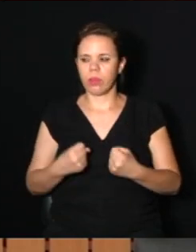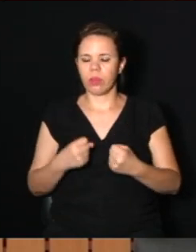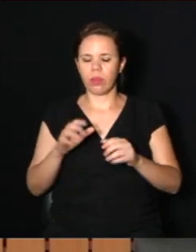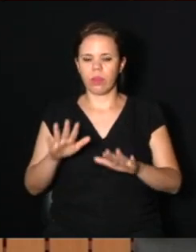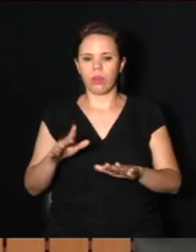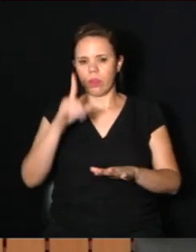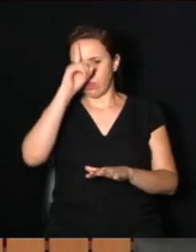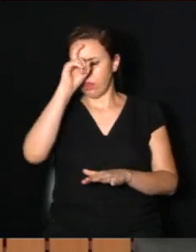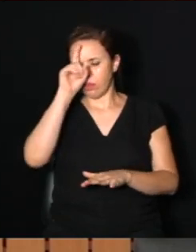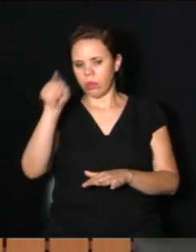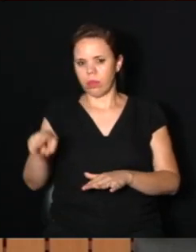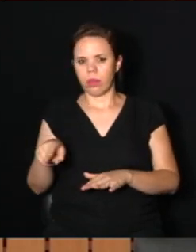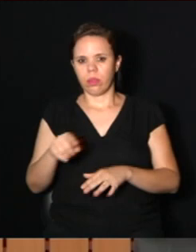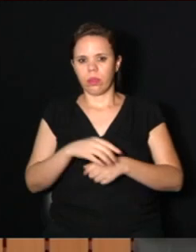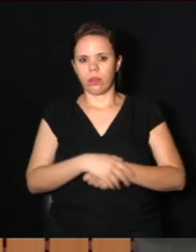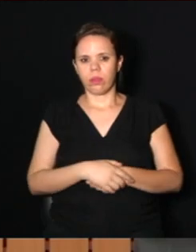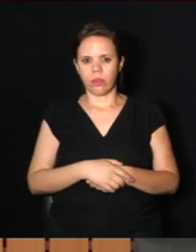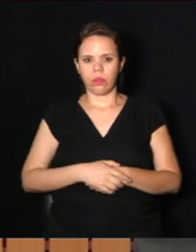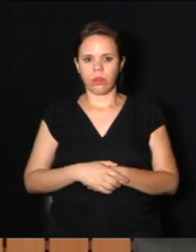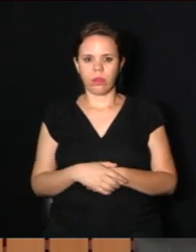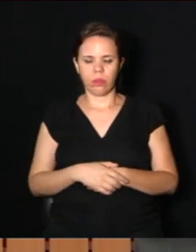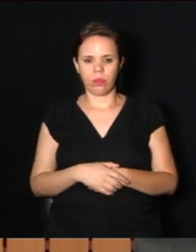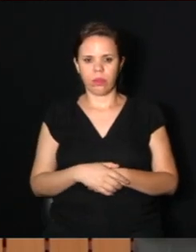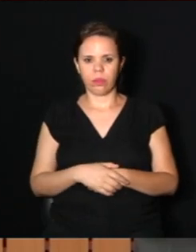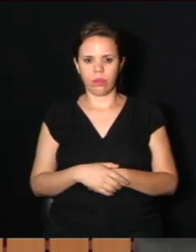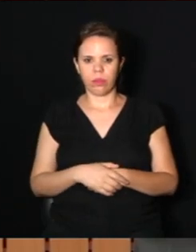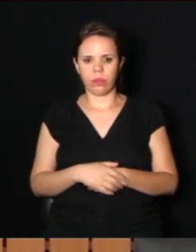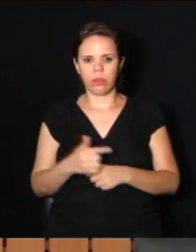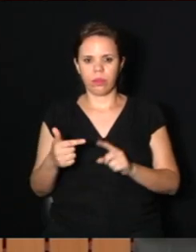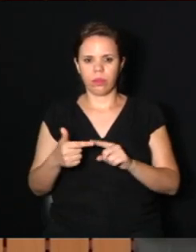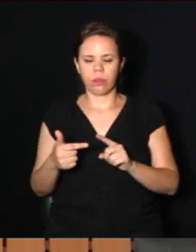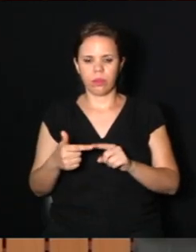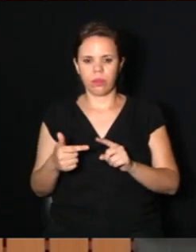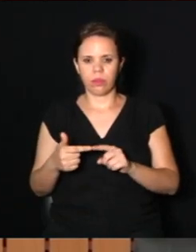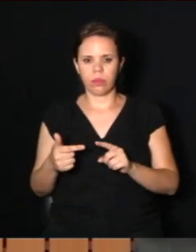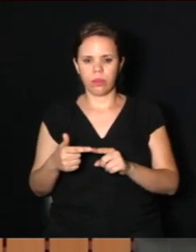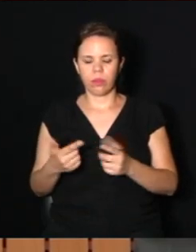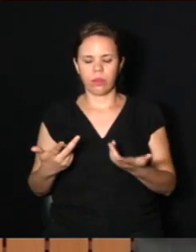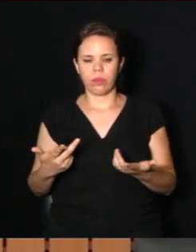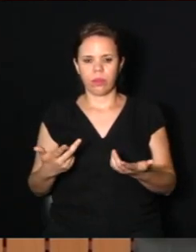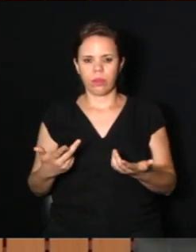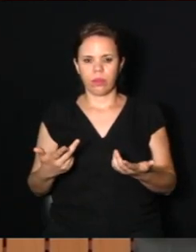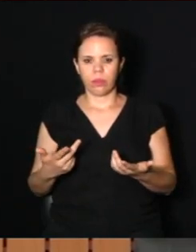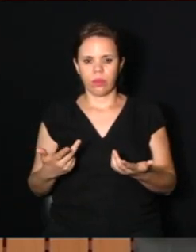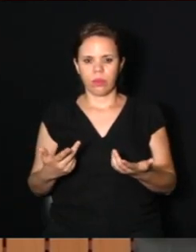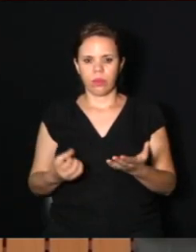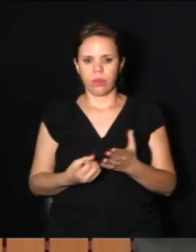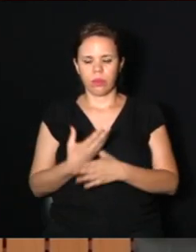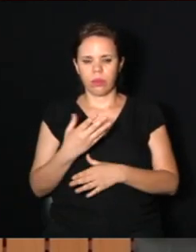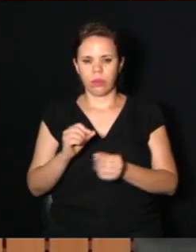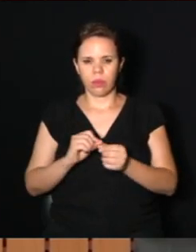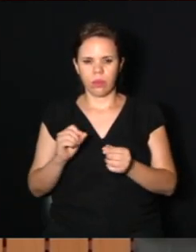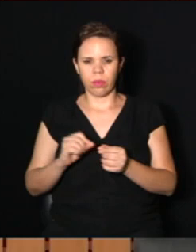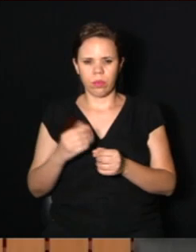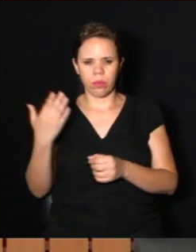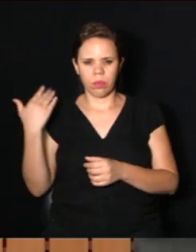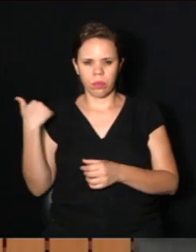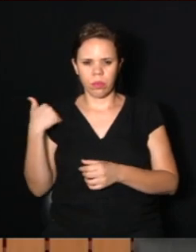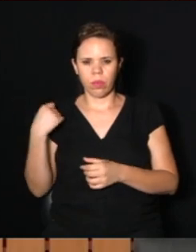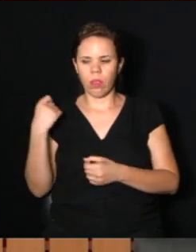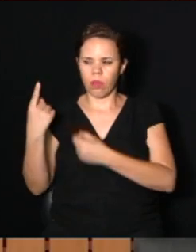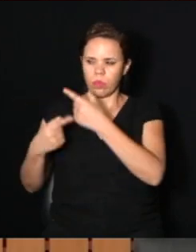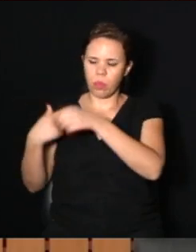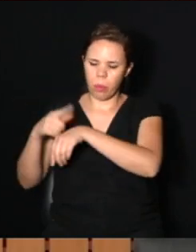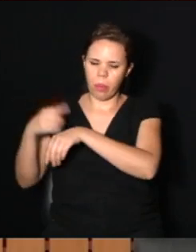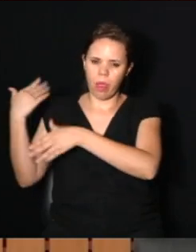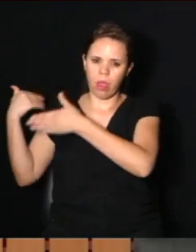dessa complexidade, com apenas 2 profissionais da área. Segundo, as condições aviltantes, já que, em algumas circunstâncias, eles